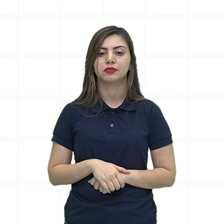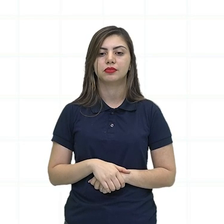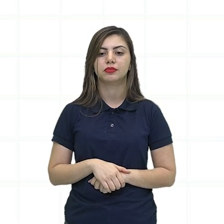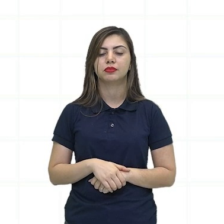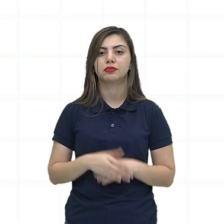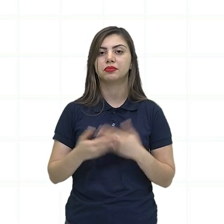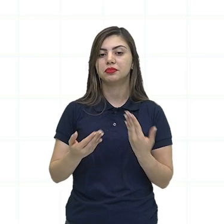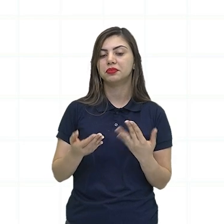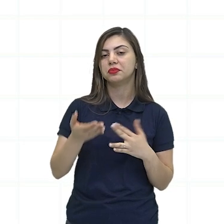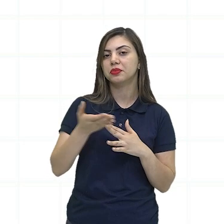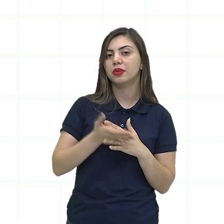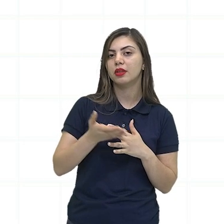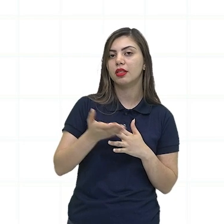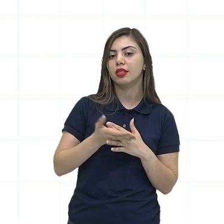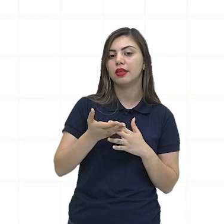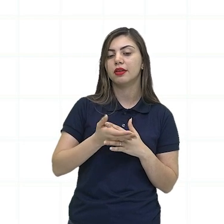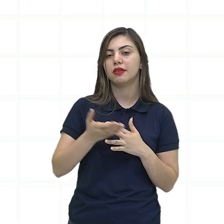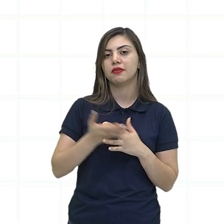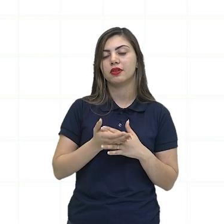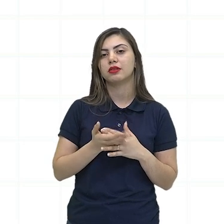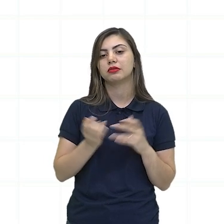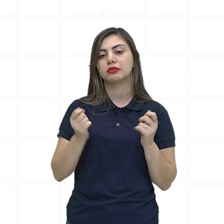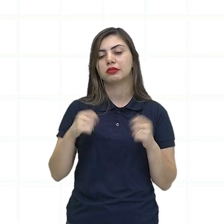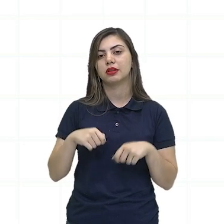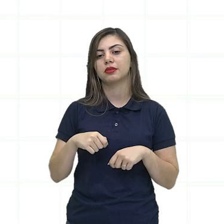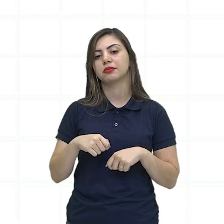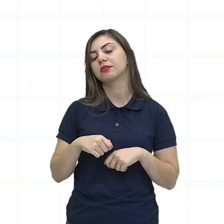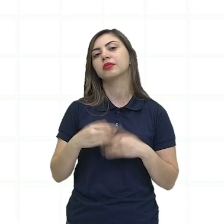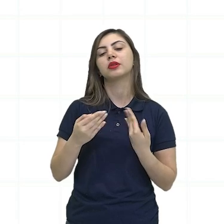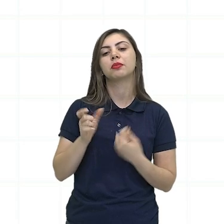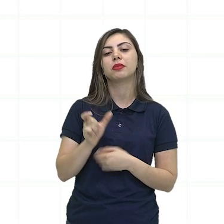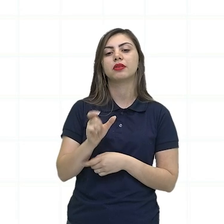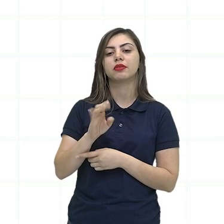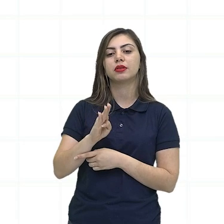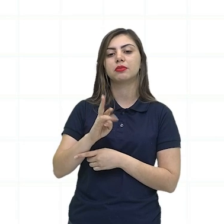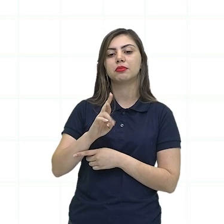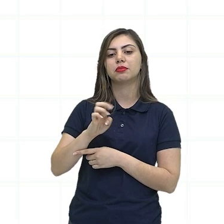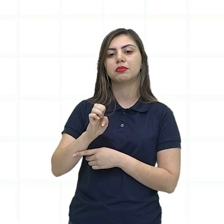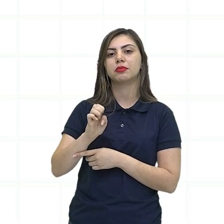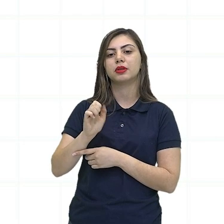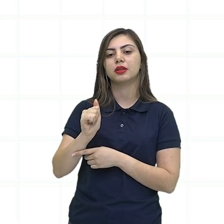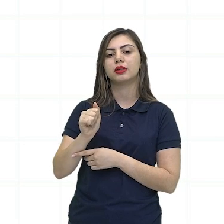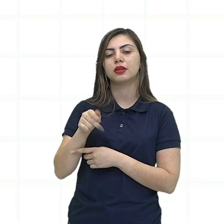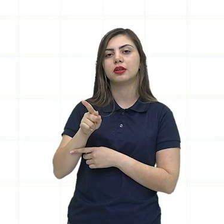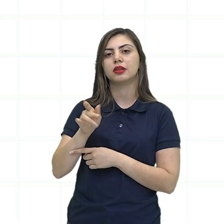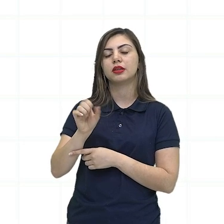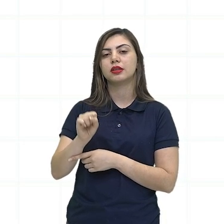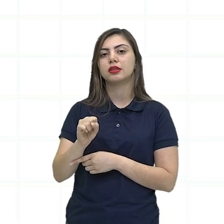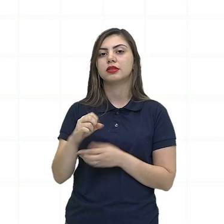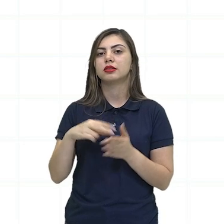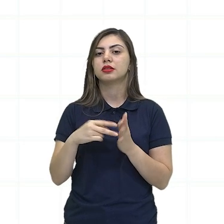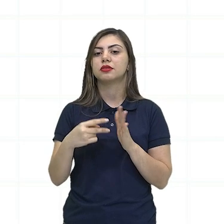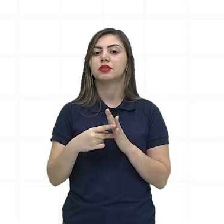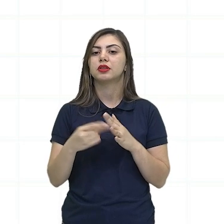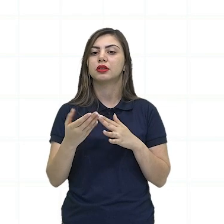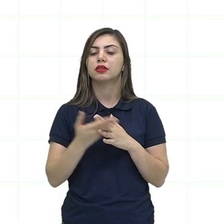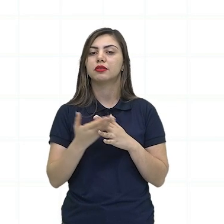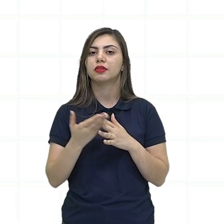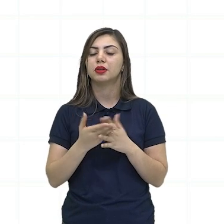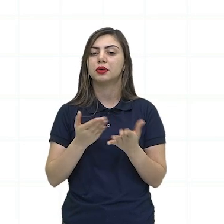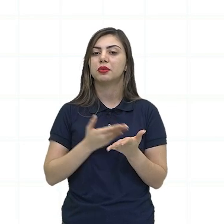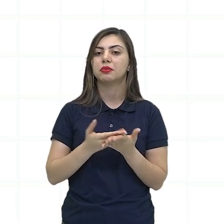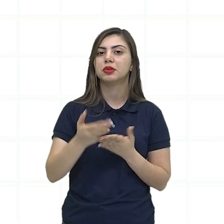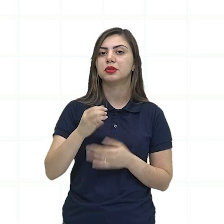durante os intervalos, então breaks é intervalo. Então, bora ler desde aqui, desde o is, porque é onde